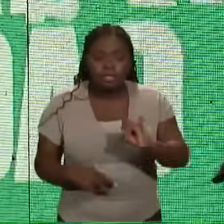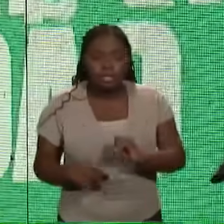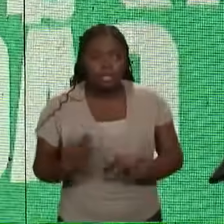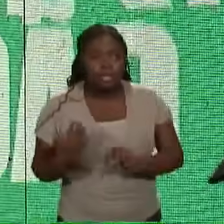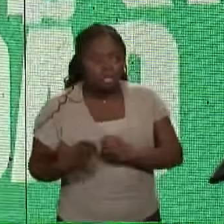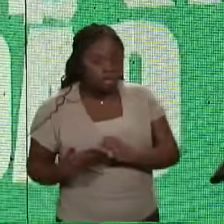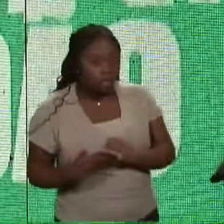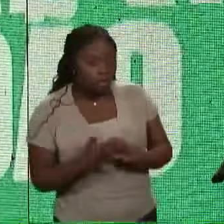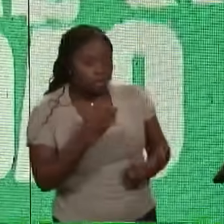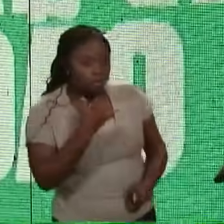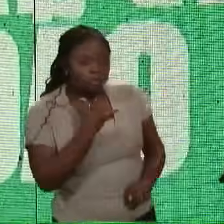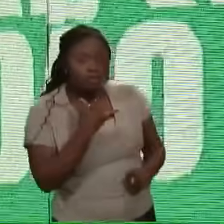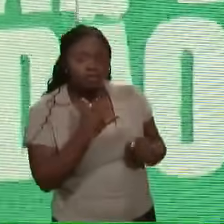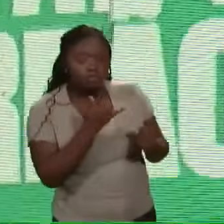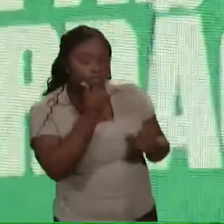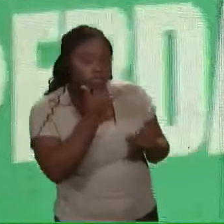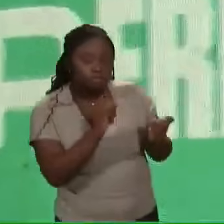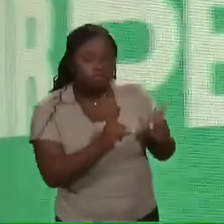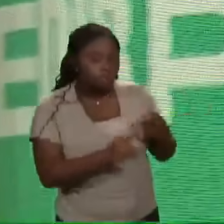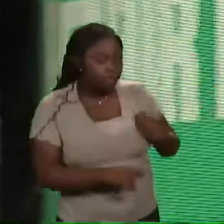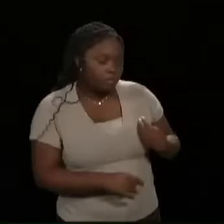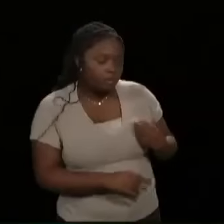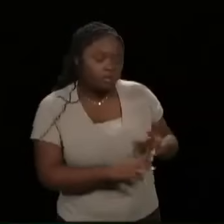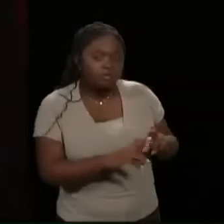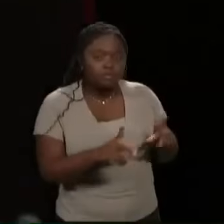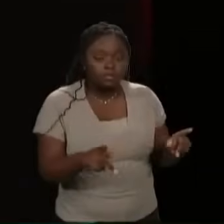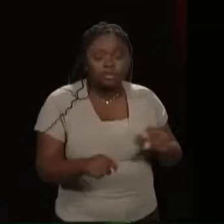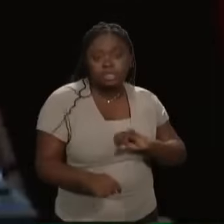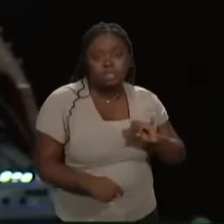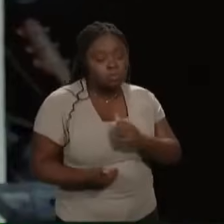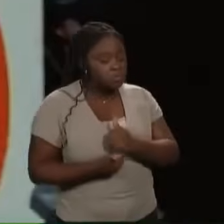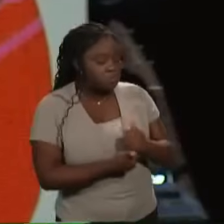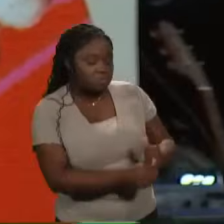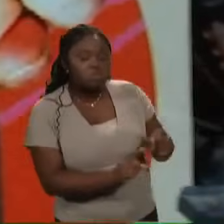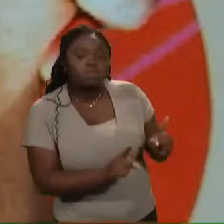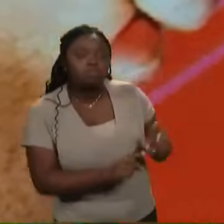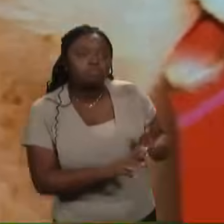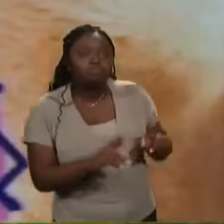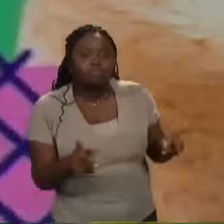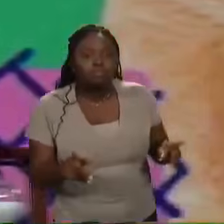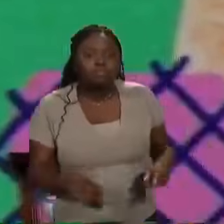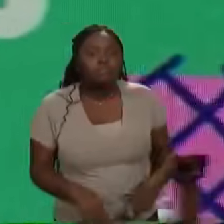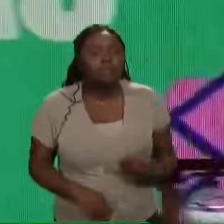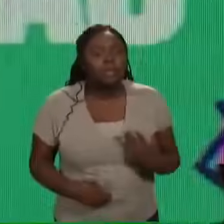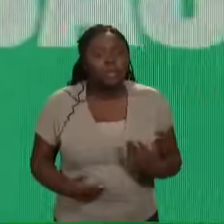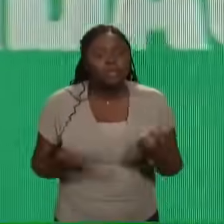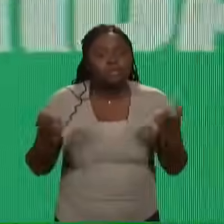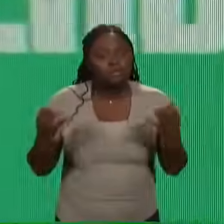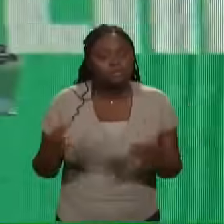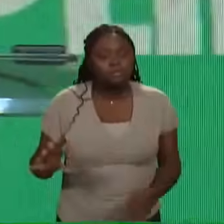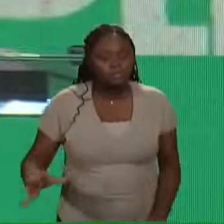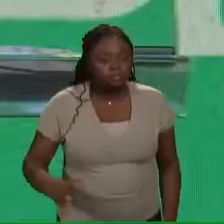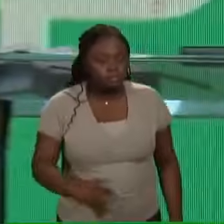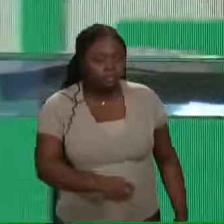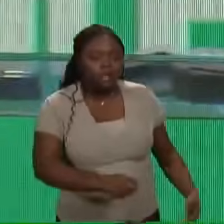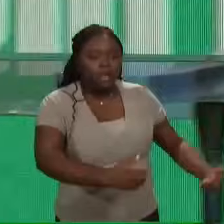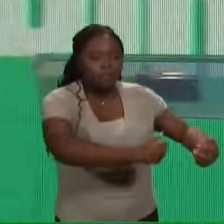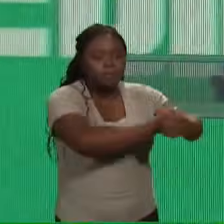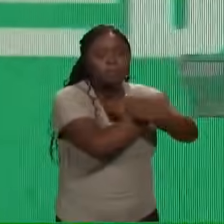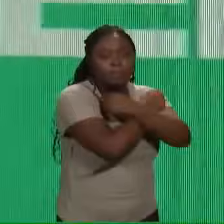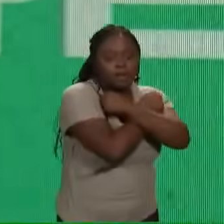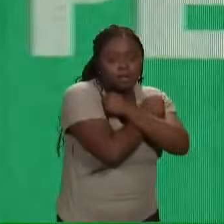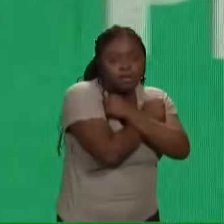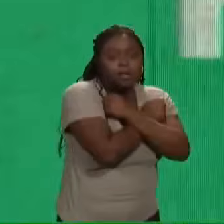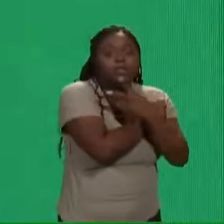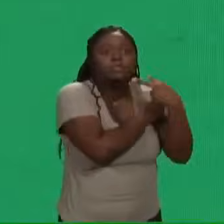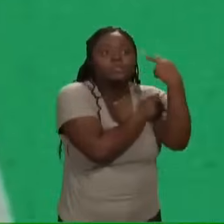mão, meu cristianismo e minha vida seria uma. Se eu não estendesse, seria outra. E ela disse que ela estendeu a mão, abraçou esse homem, ficou